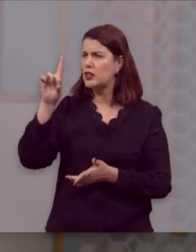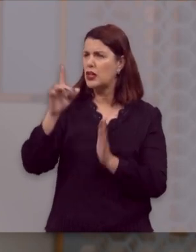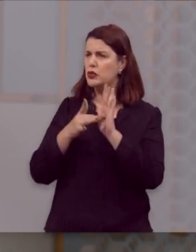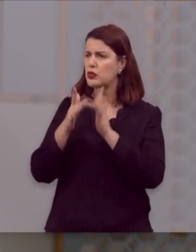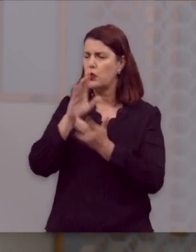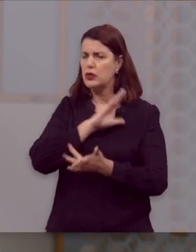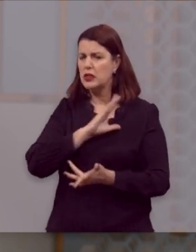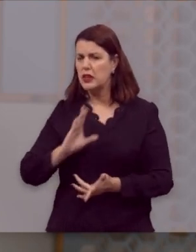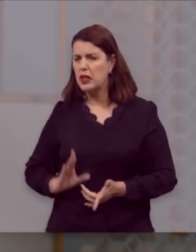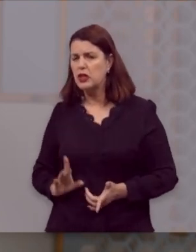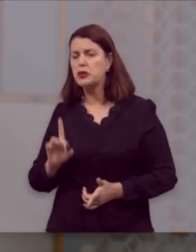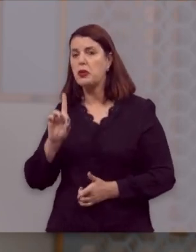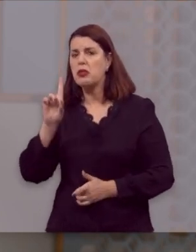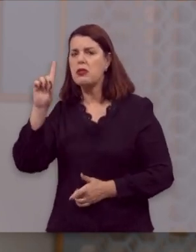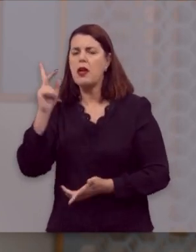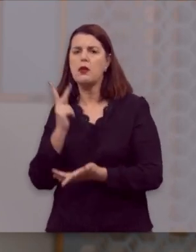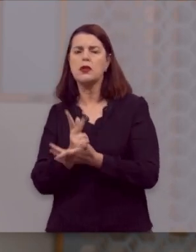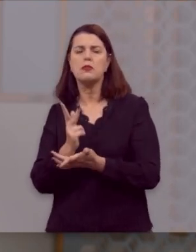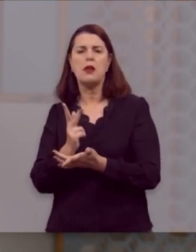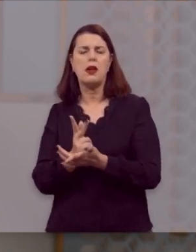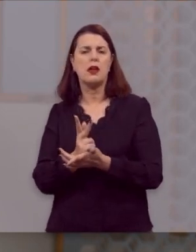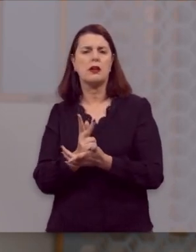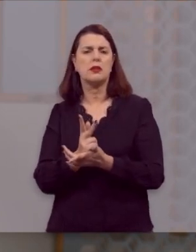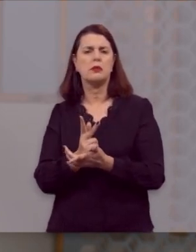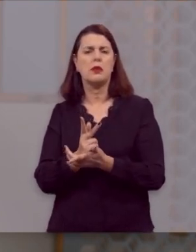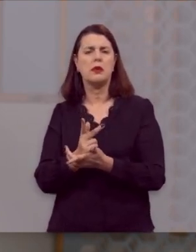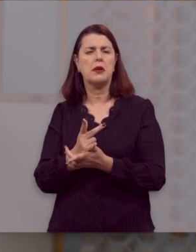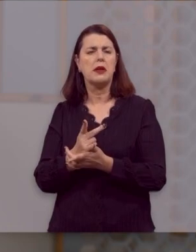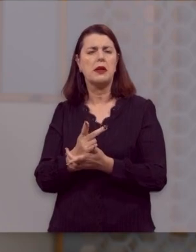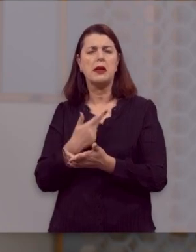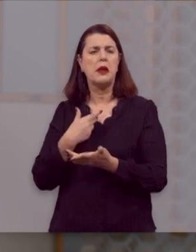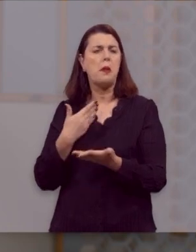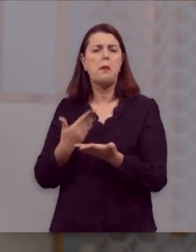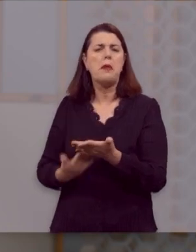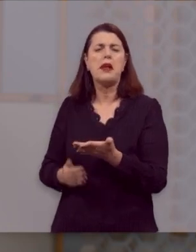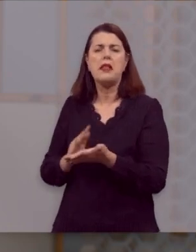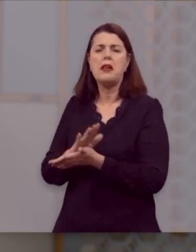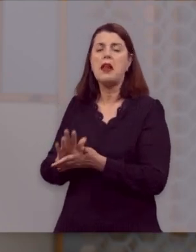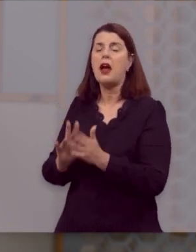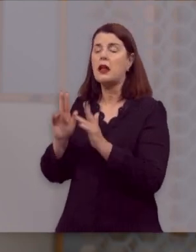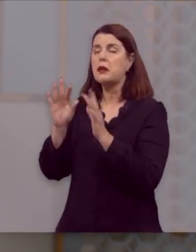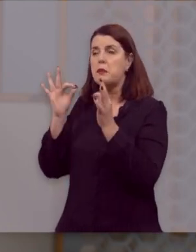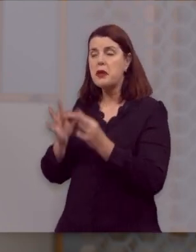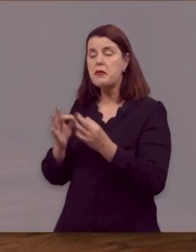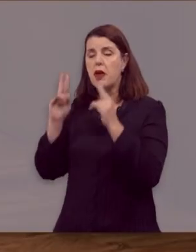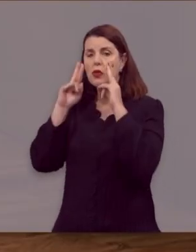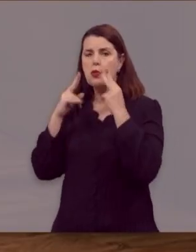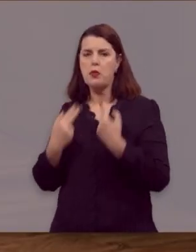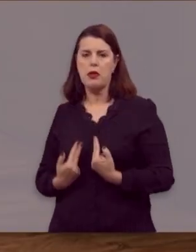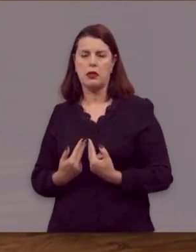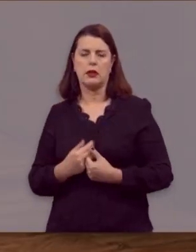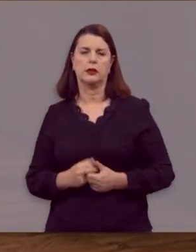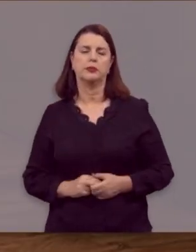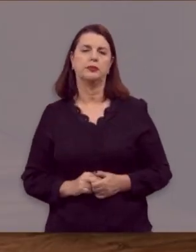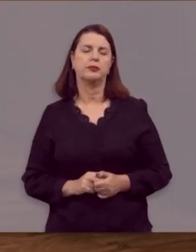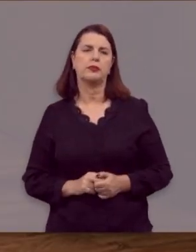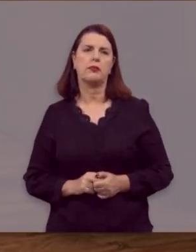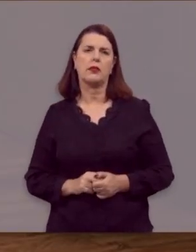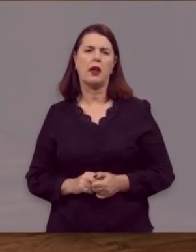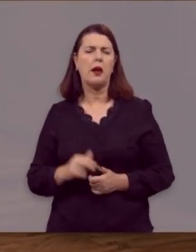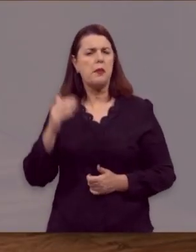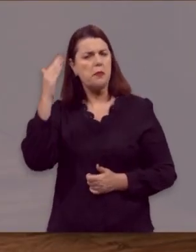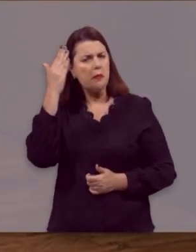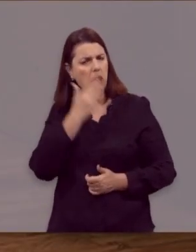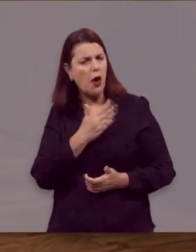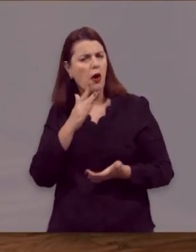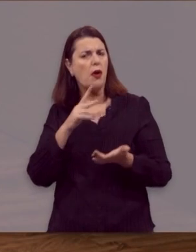Cristo, sem perder de vista a sua perfeita humanidade. E ele prova a divindade